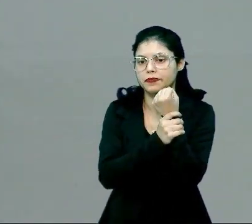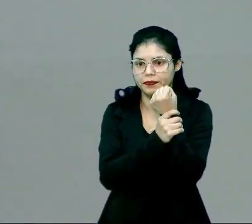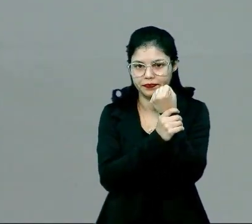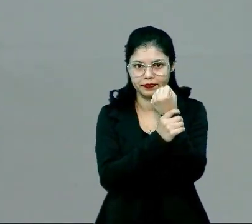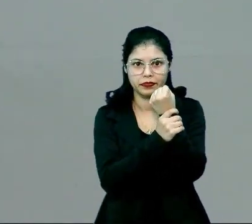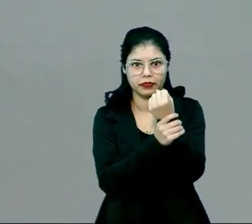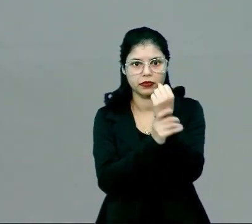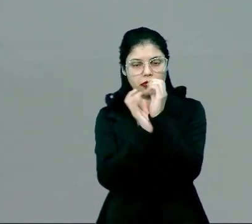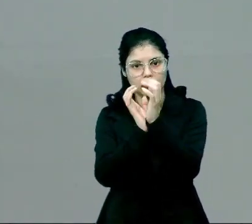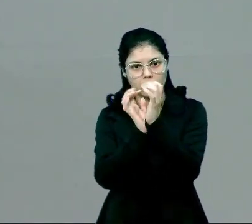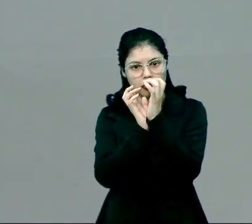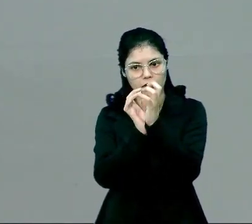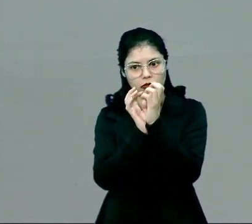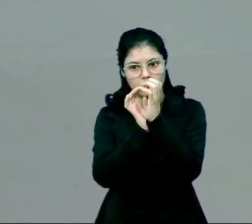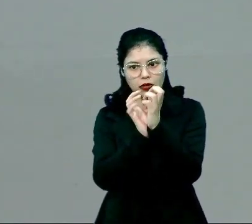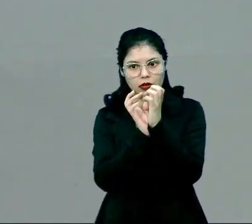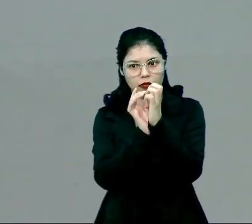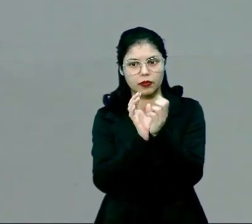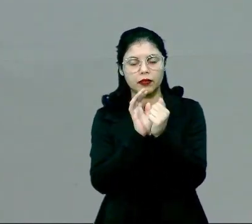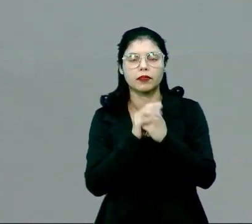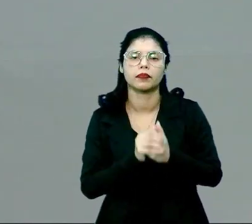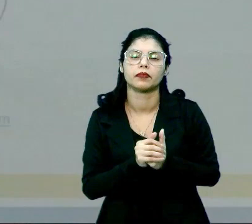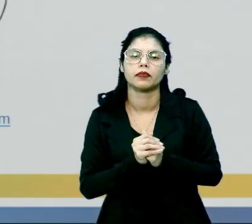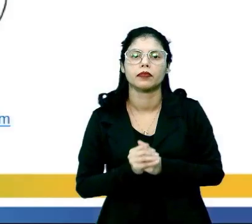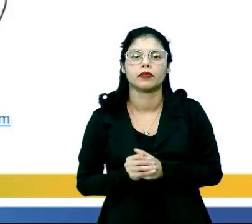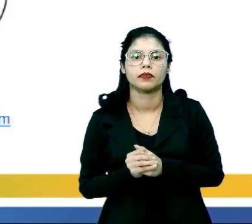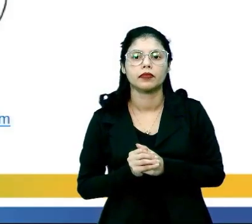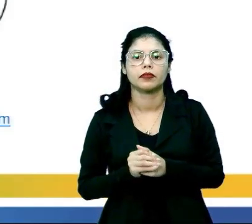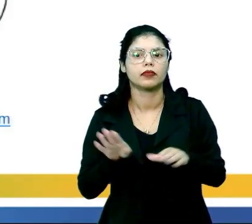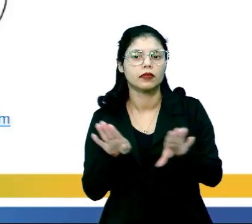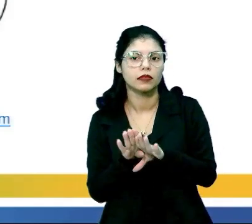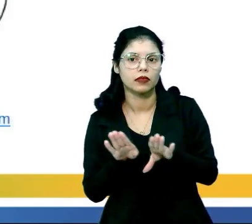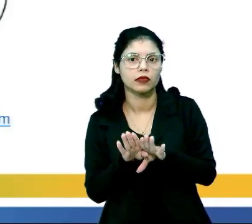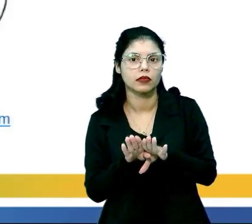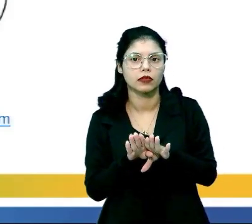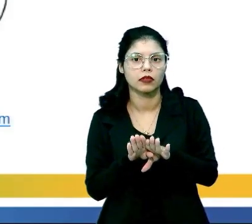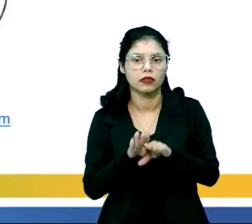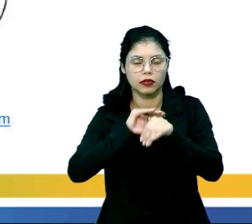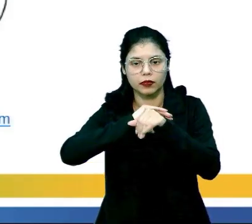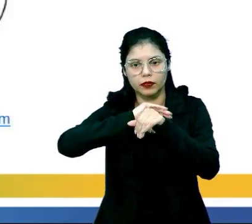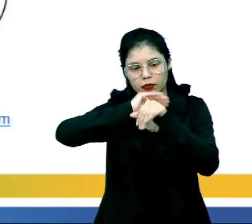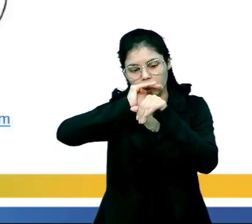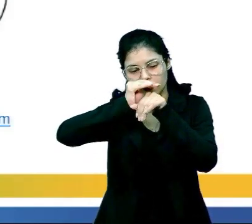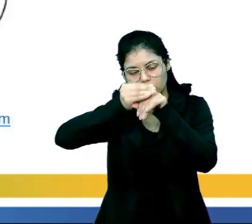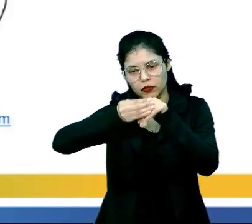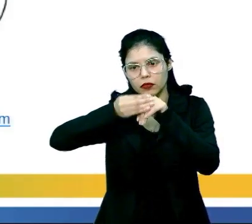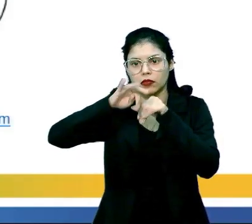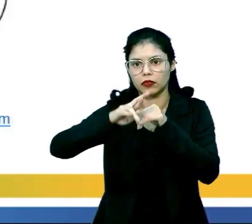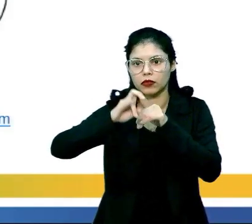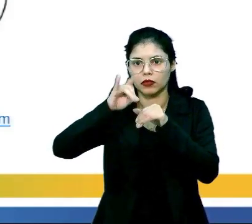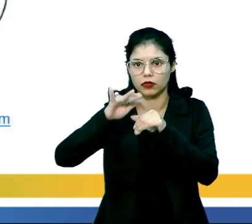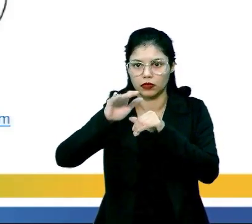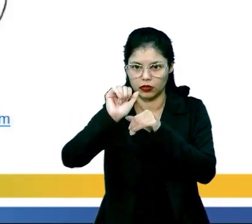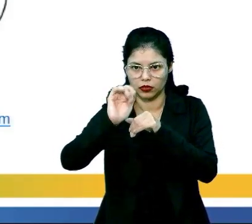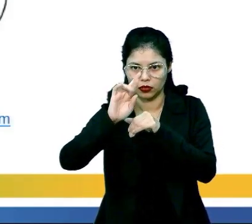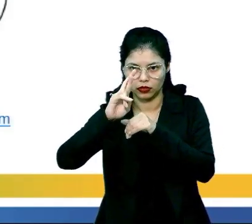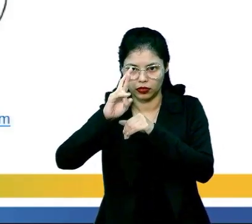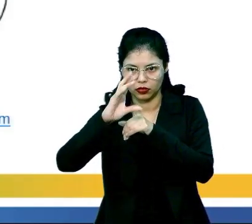protege o encéfalo, né, a parte rígida. Temos uma camada intermediária, que é conhecida